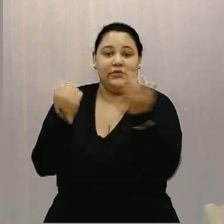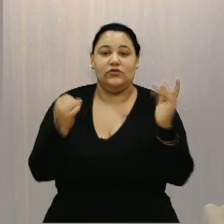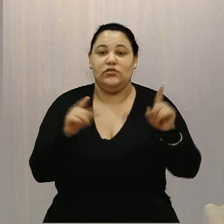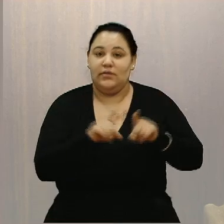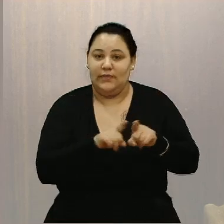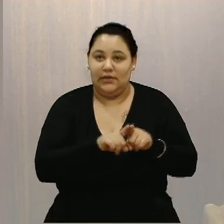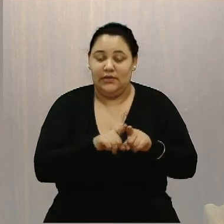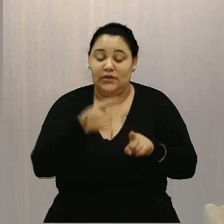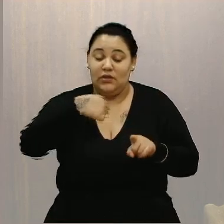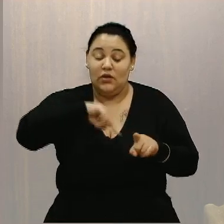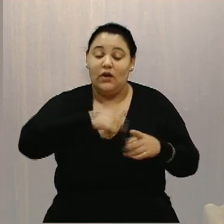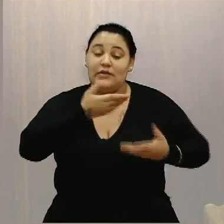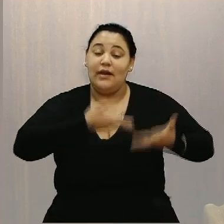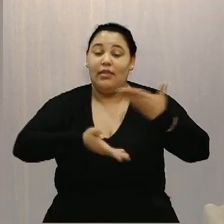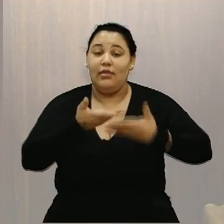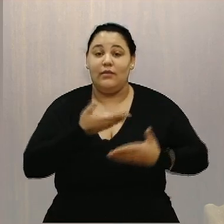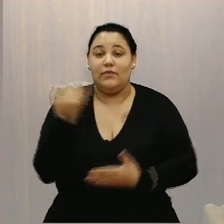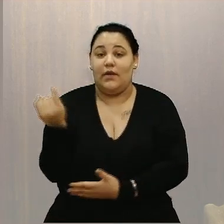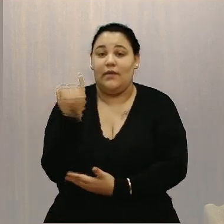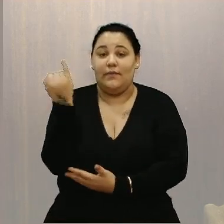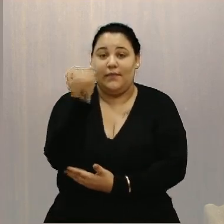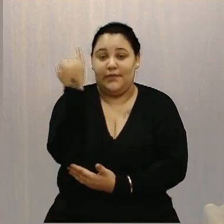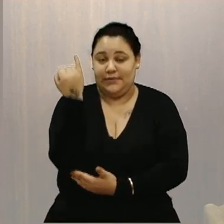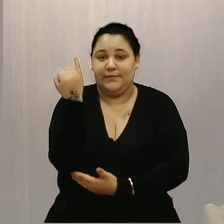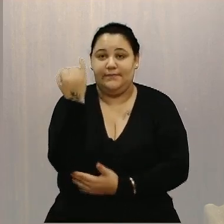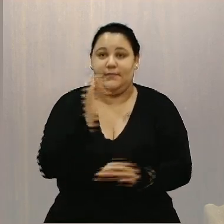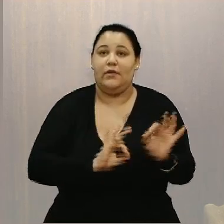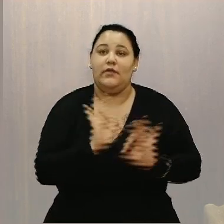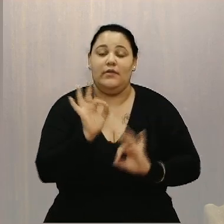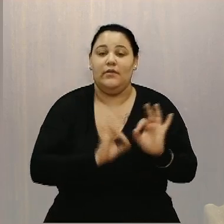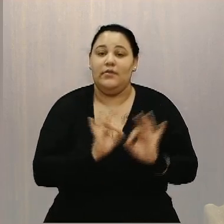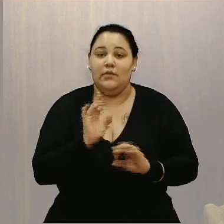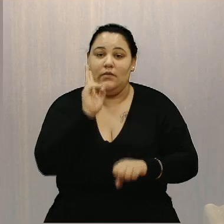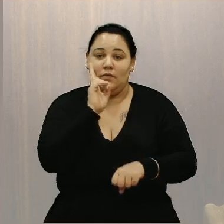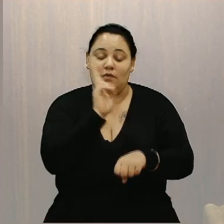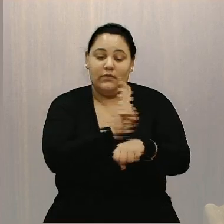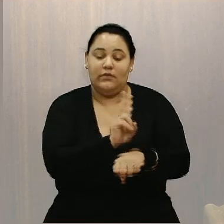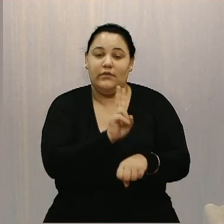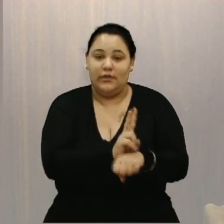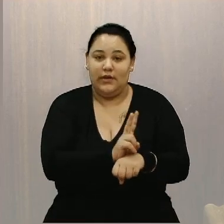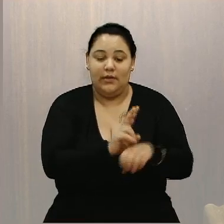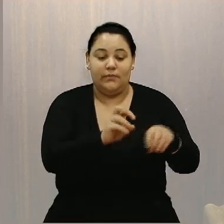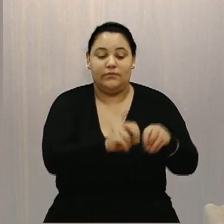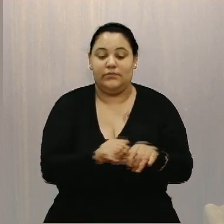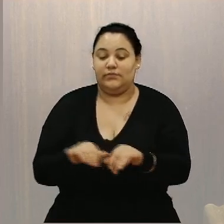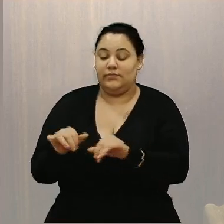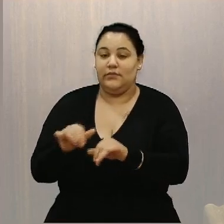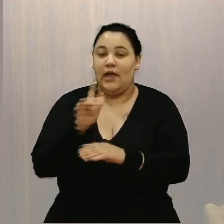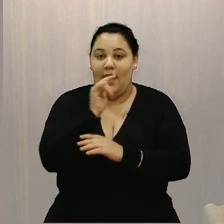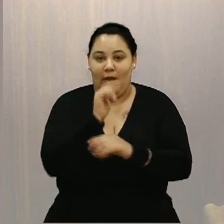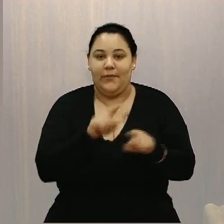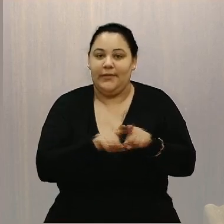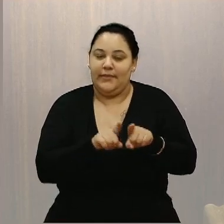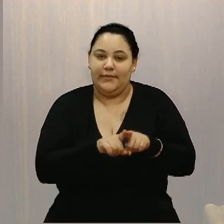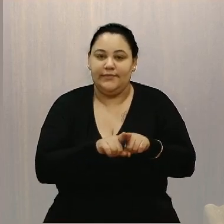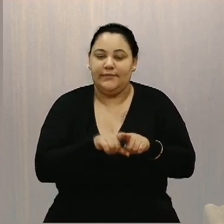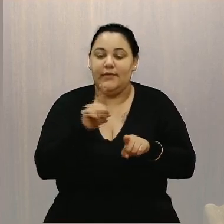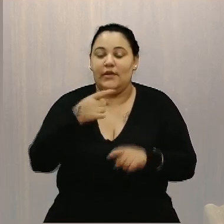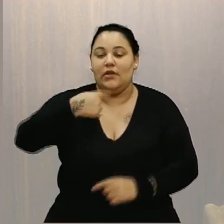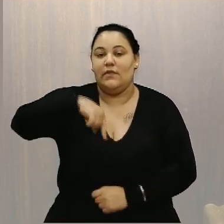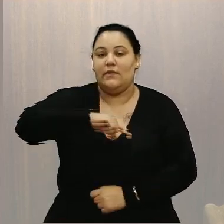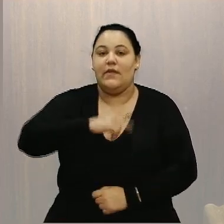gente tratou da importância do manejo e da conservação do solo em água. A gente falou sobre